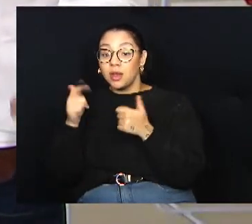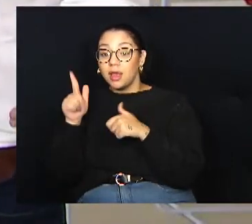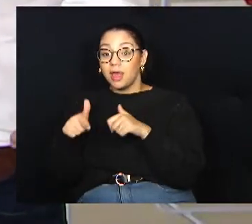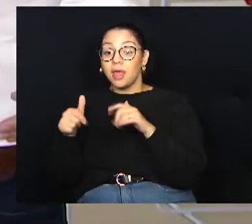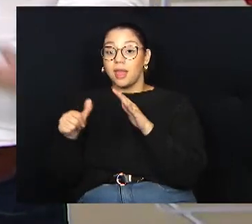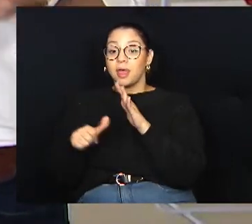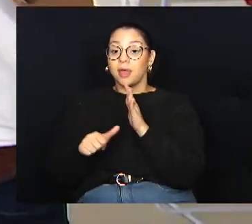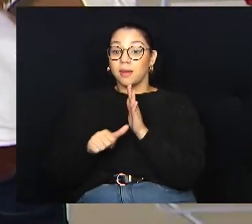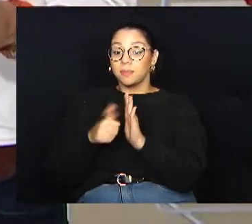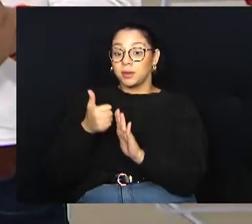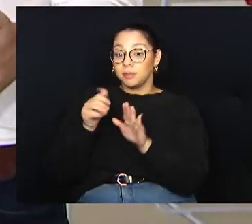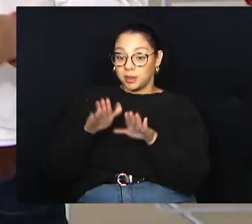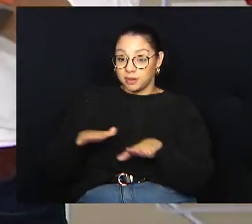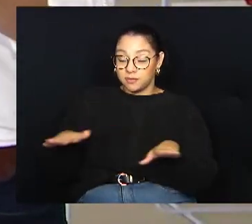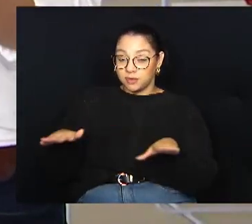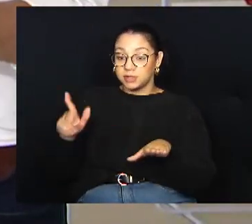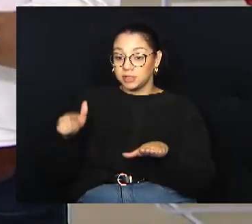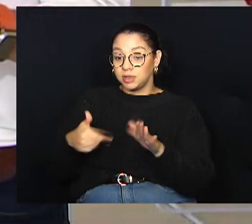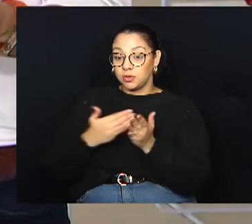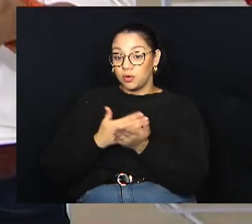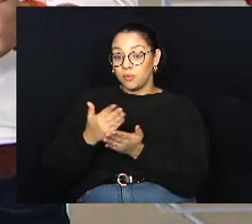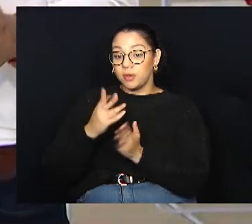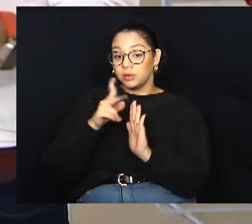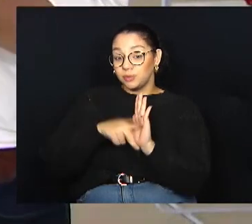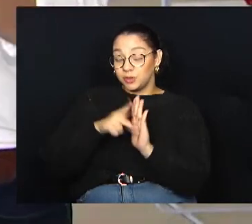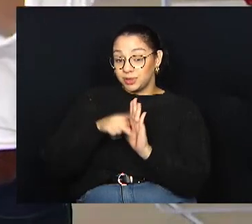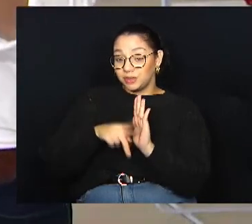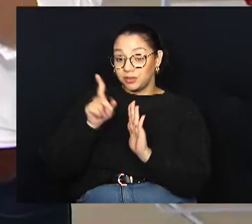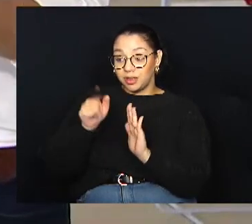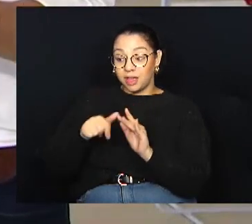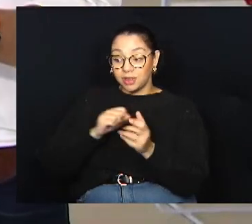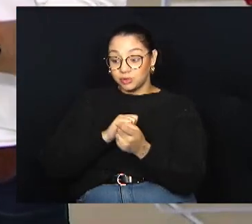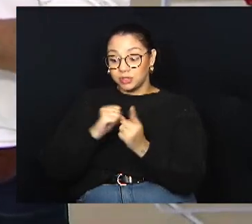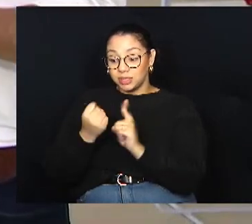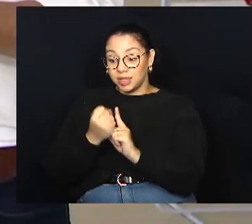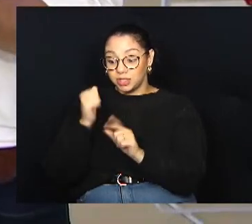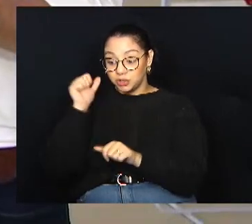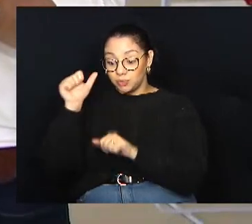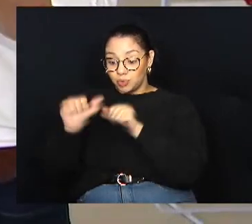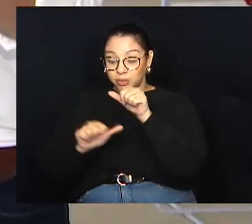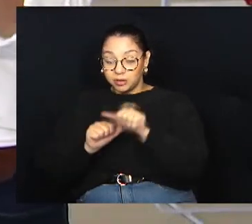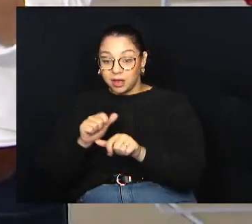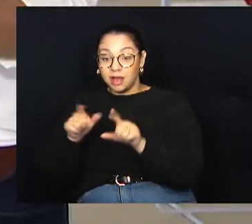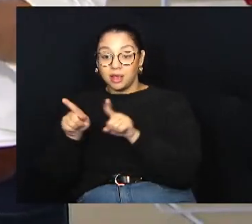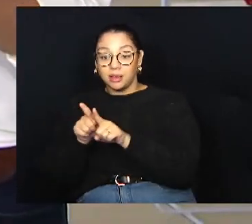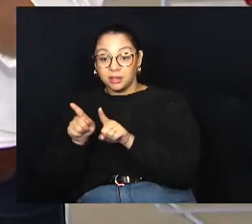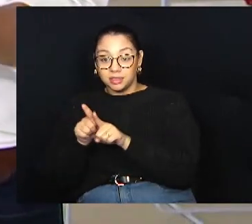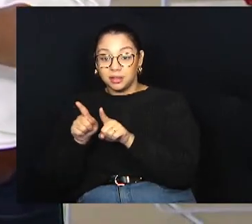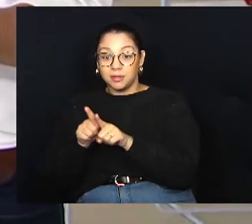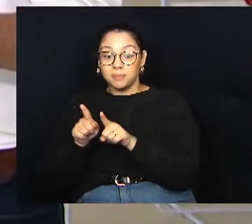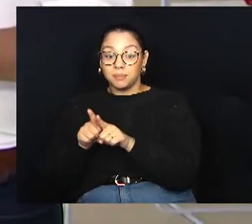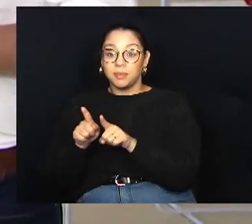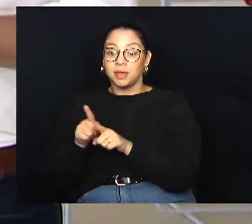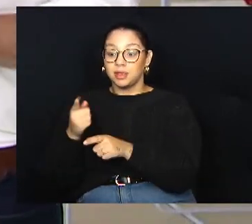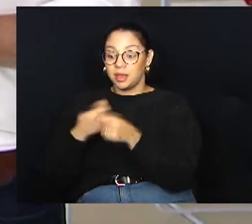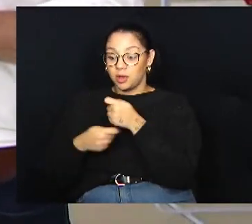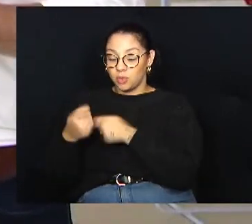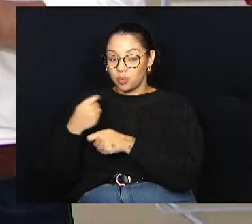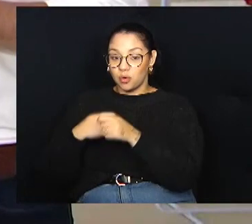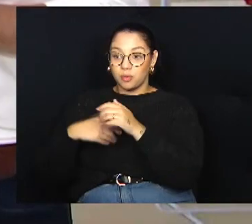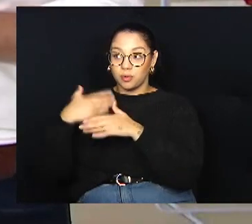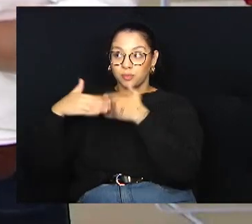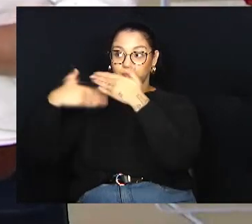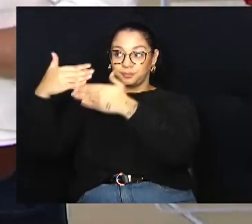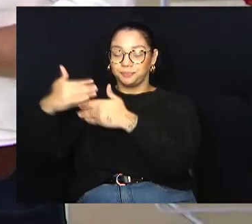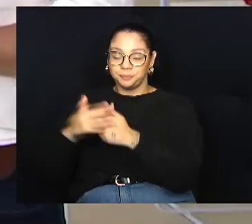que a gente inicia esse projeto de mudança de sociedade e de mudança de crescimento econômico.